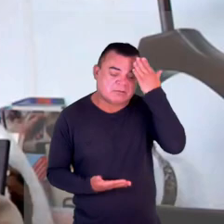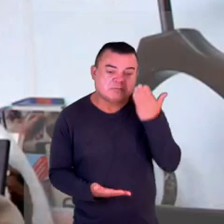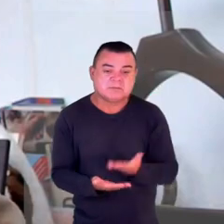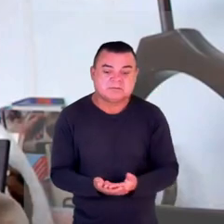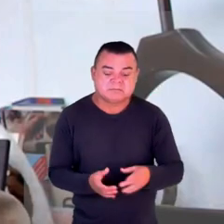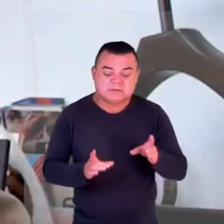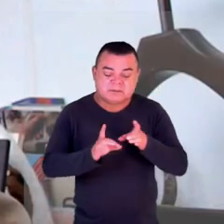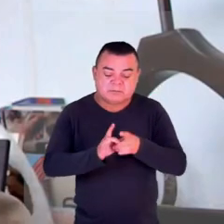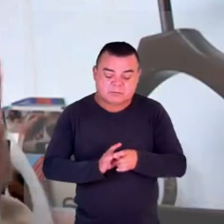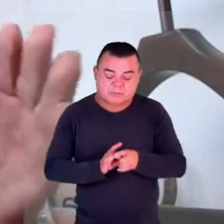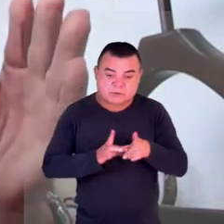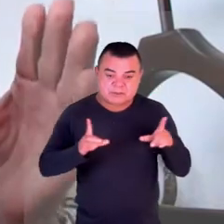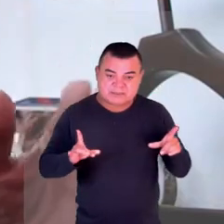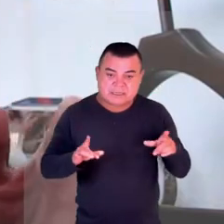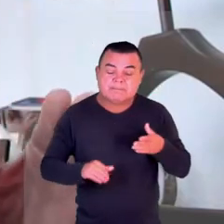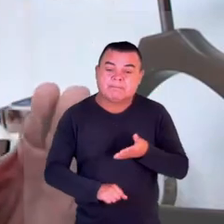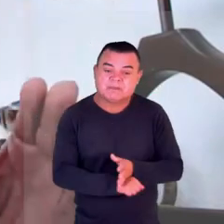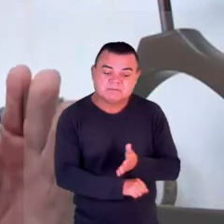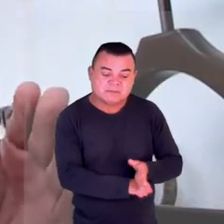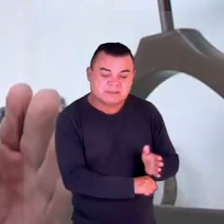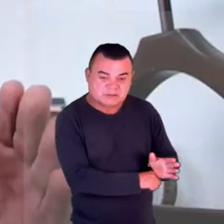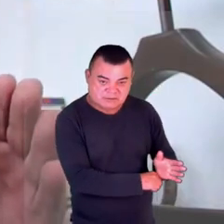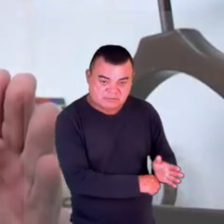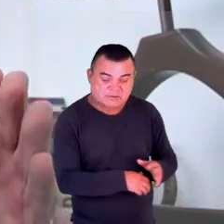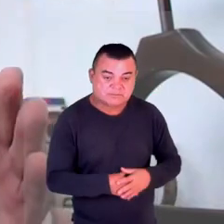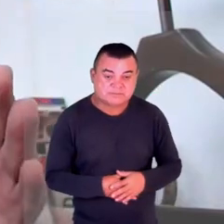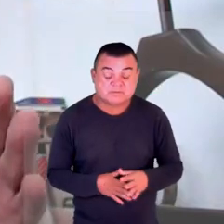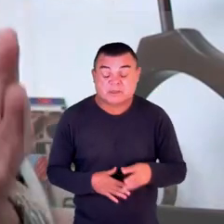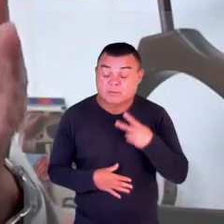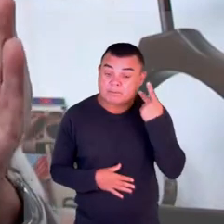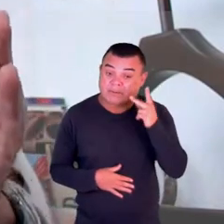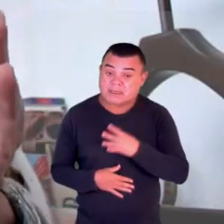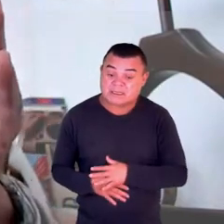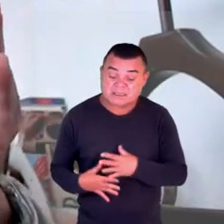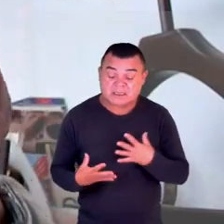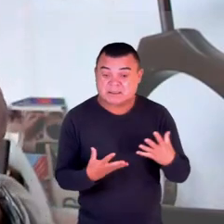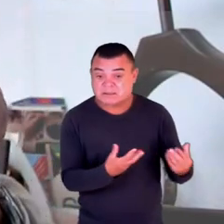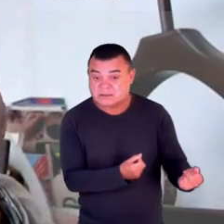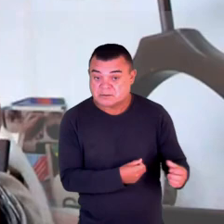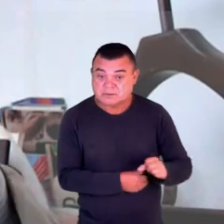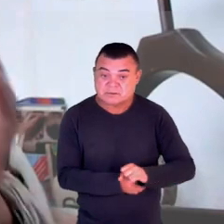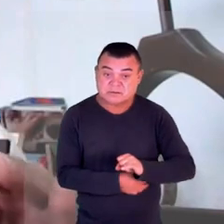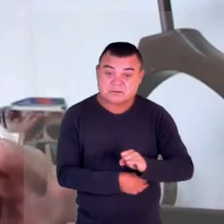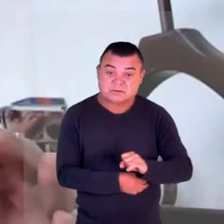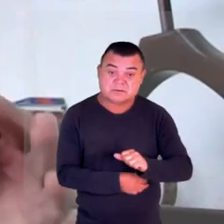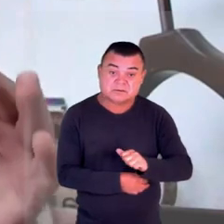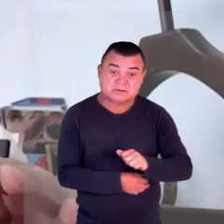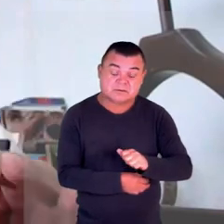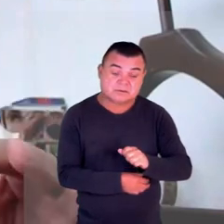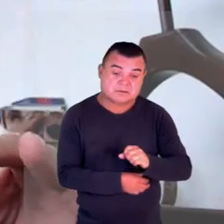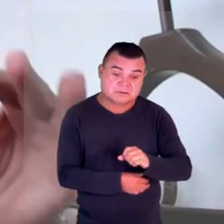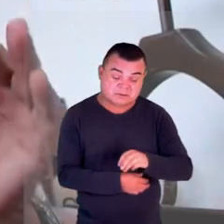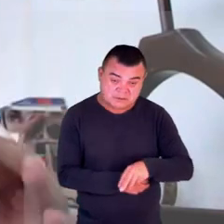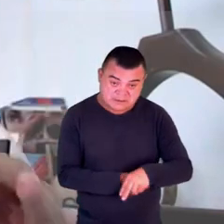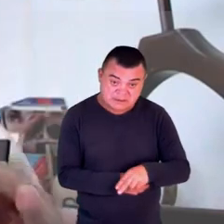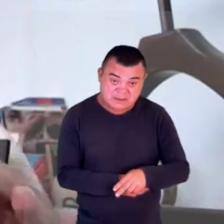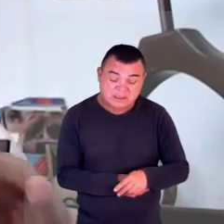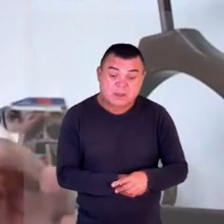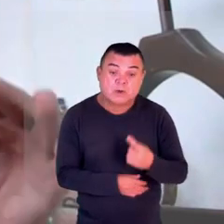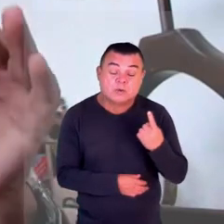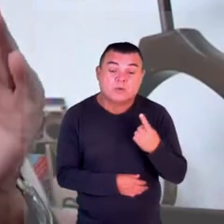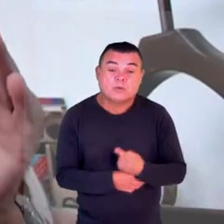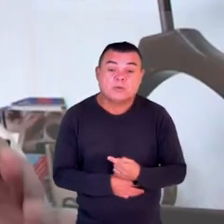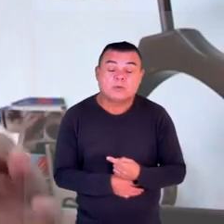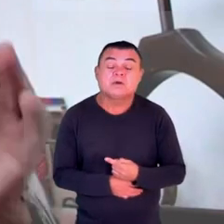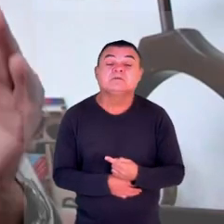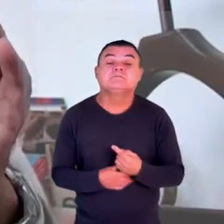participativa e para a Adesão do cisan uma das exigências é a criação